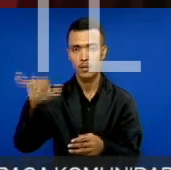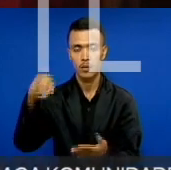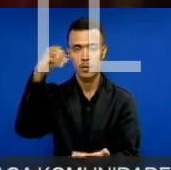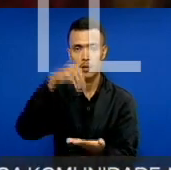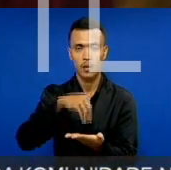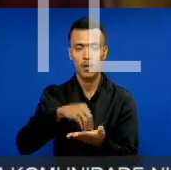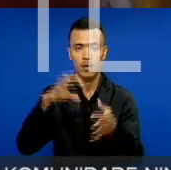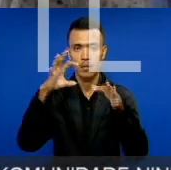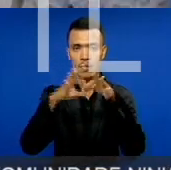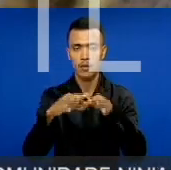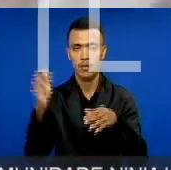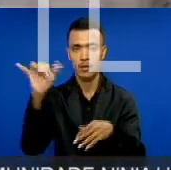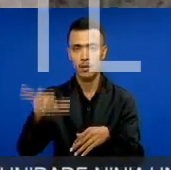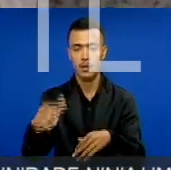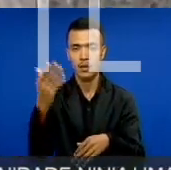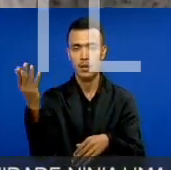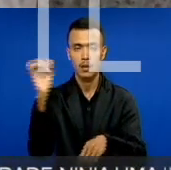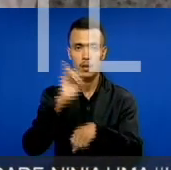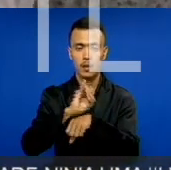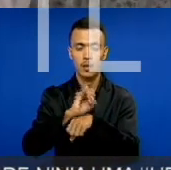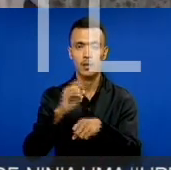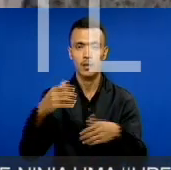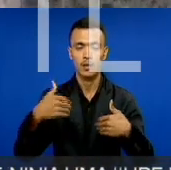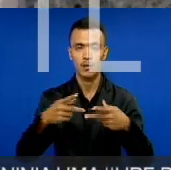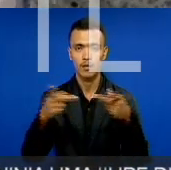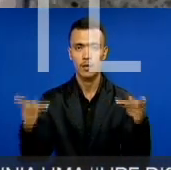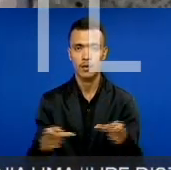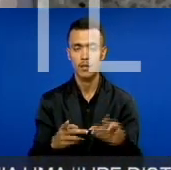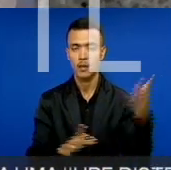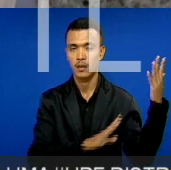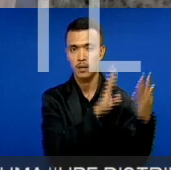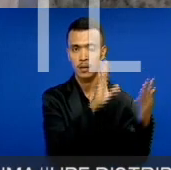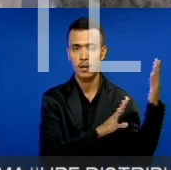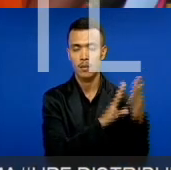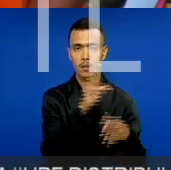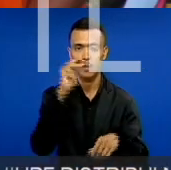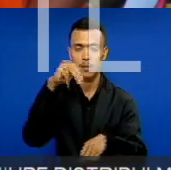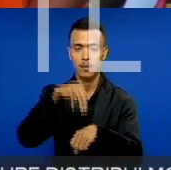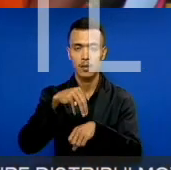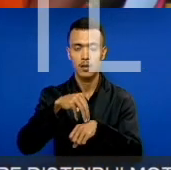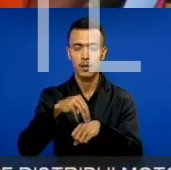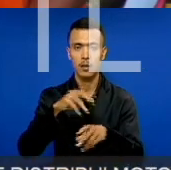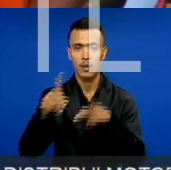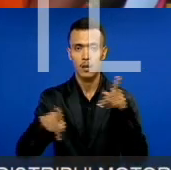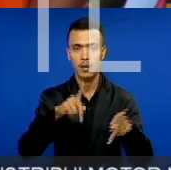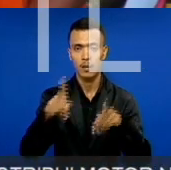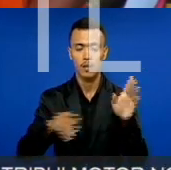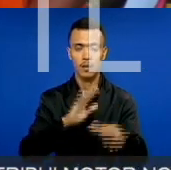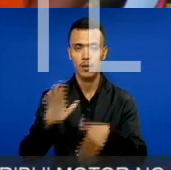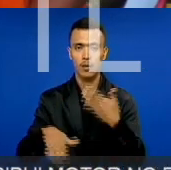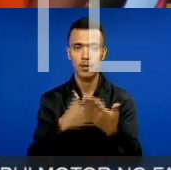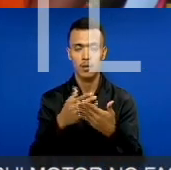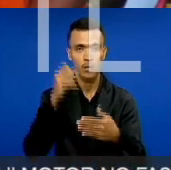destaca membro Sira e a Igreja, capela no Fatin Sira de Bes celebra Missa Ba. Se é mahoto-hoto, compreende, é mahoto-hoto,